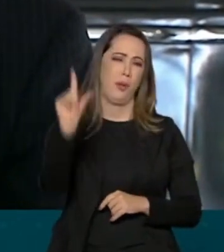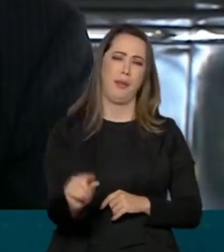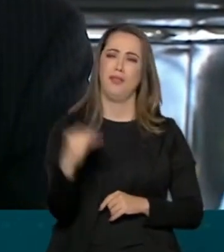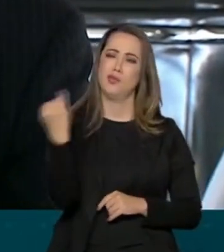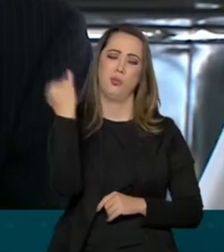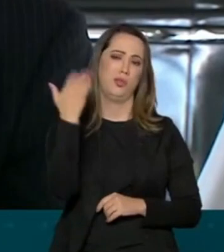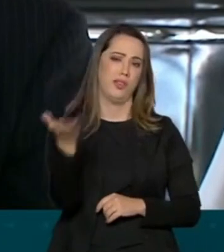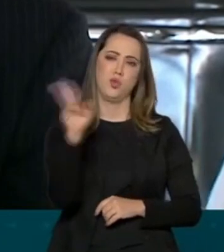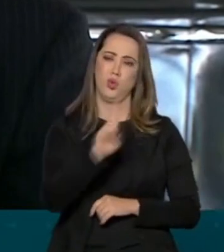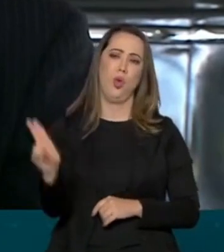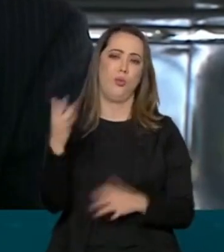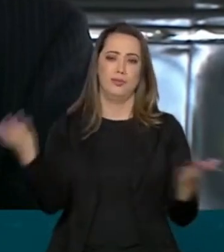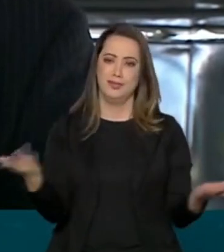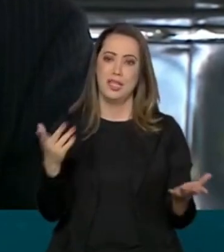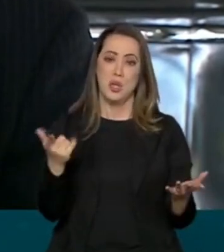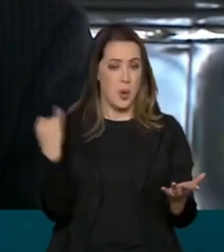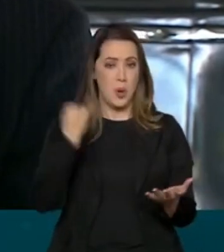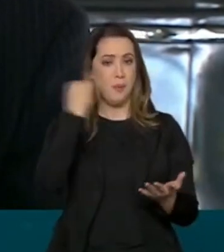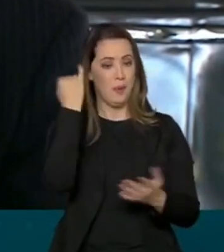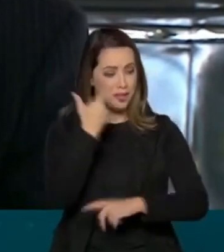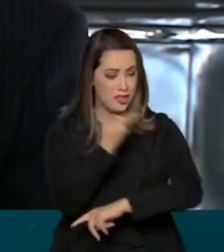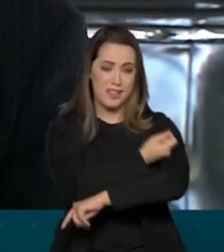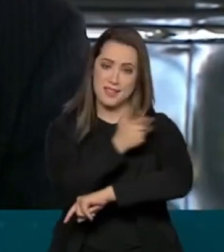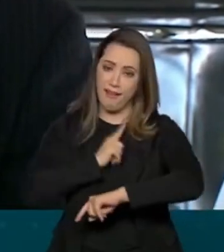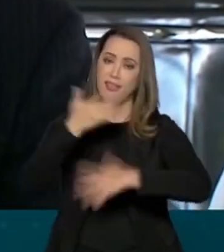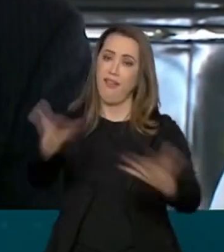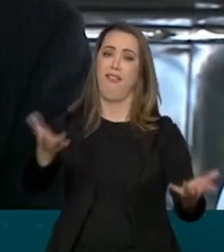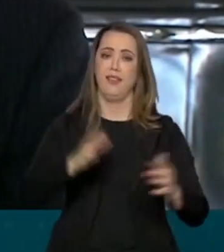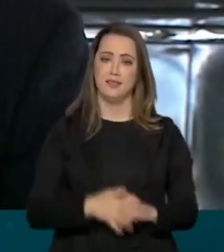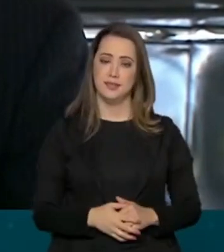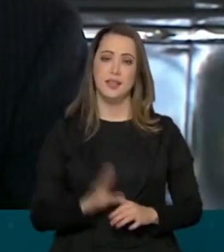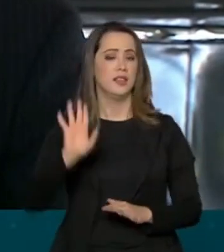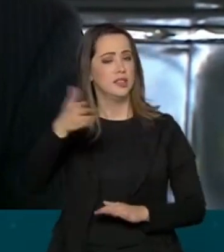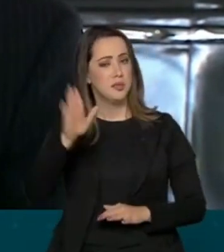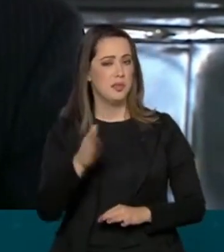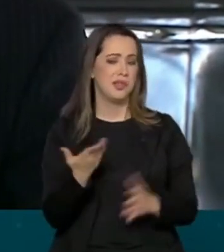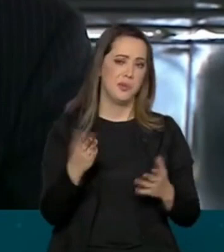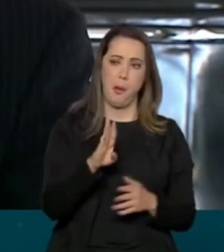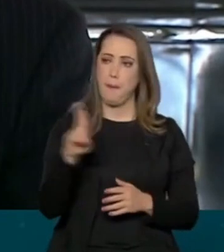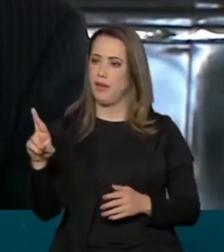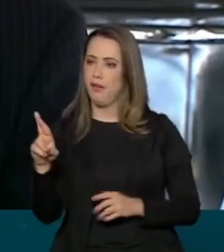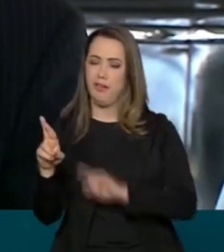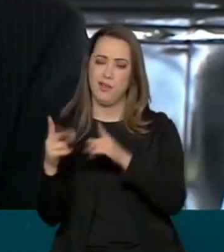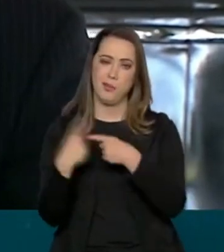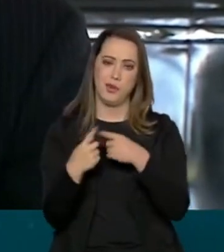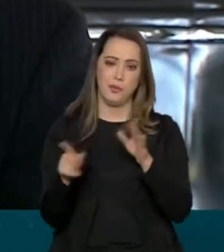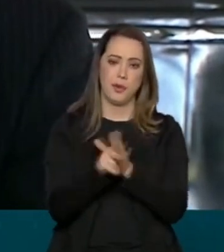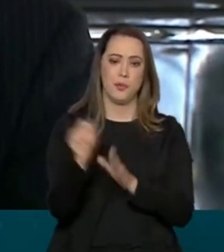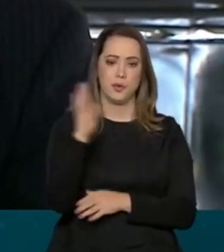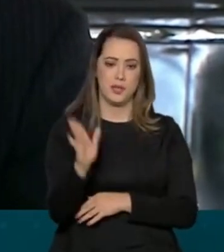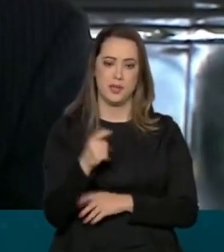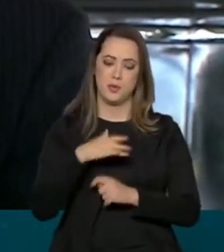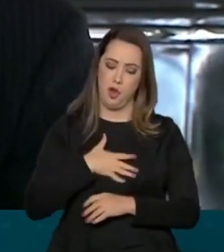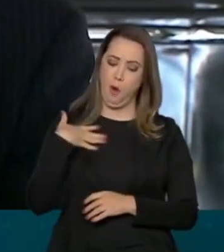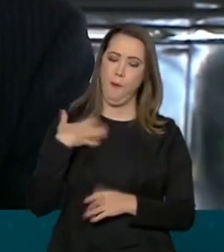isso é o menos importante. O importante é que a gente tenha a vacina. A gente vai colocar o nome dela depois. Provavelmente deve ser alguma coisa com um BR, logicamente, que é uma vacina brasileira. A gente tem que ter